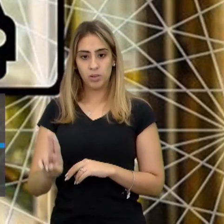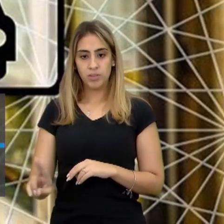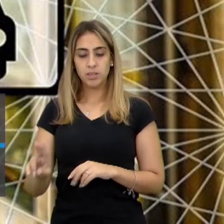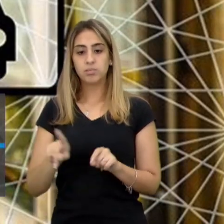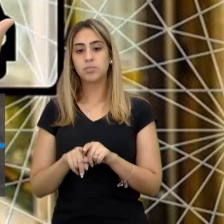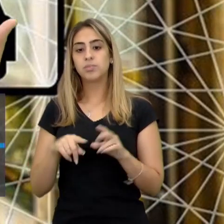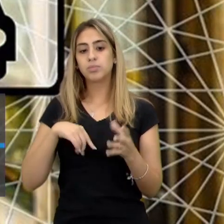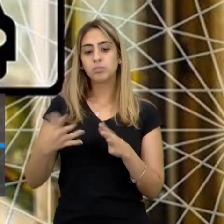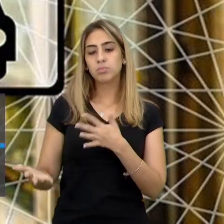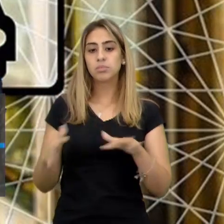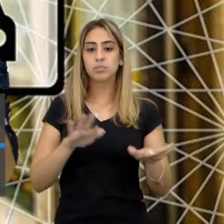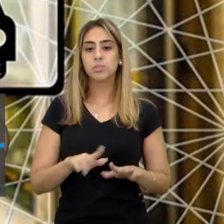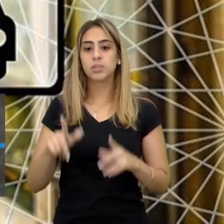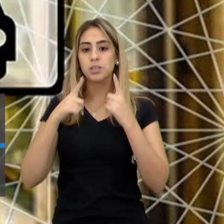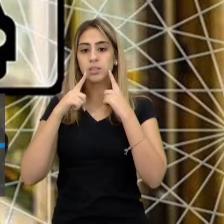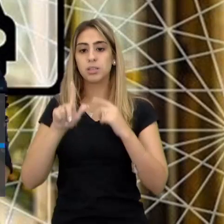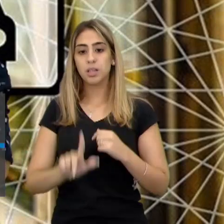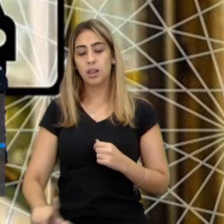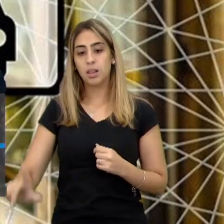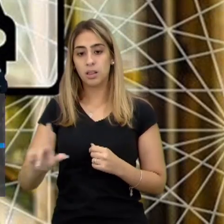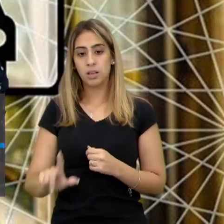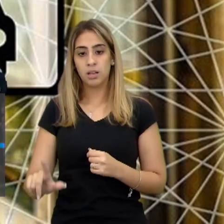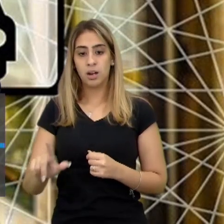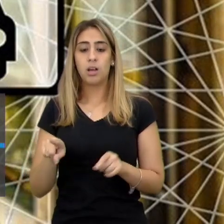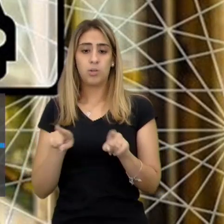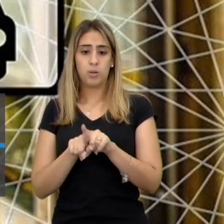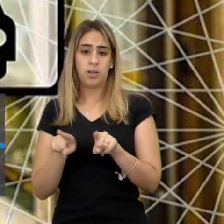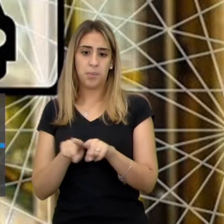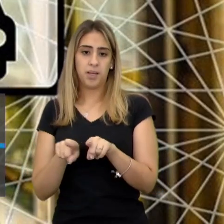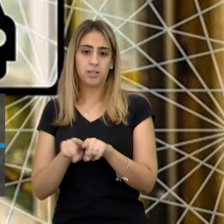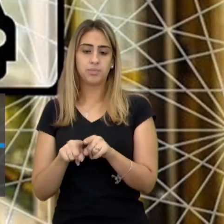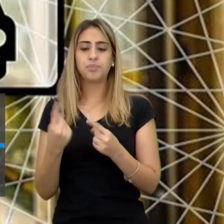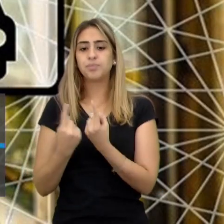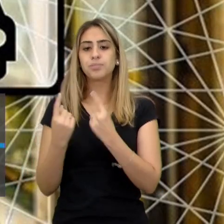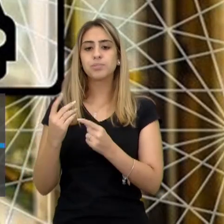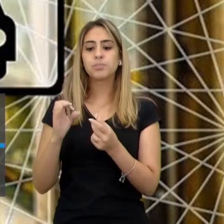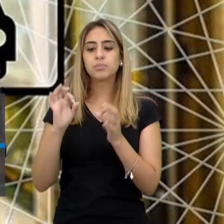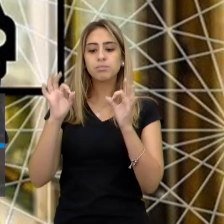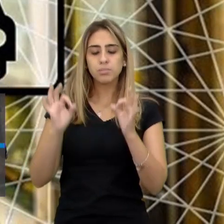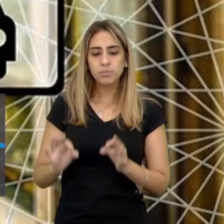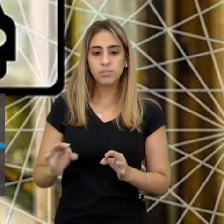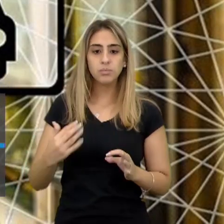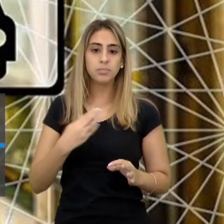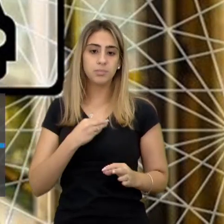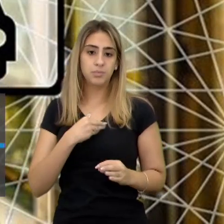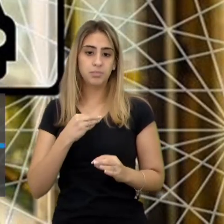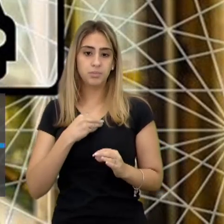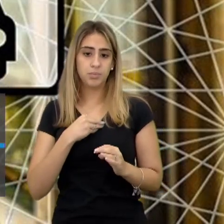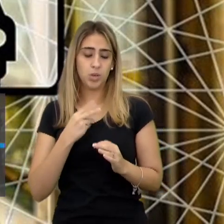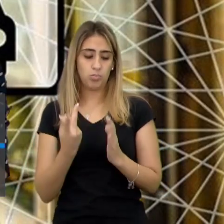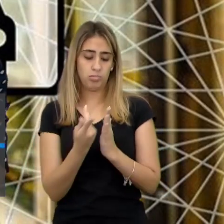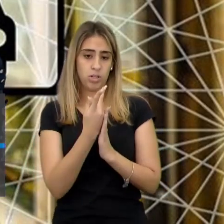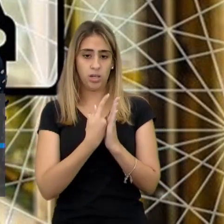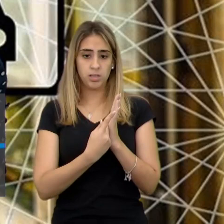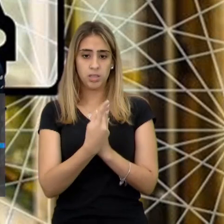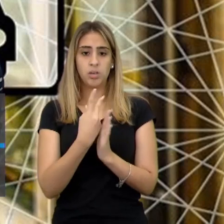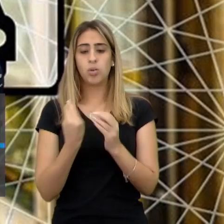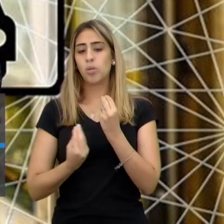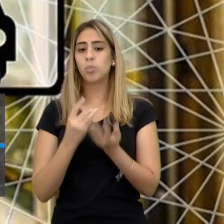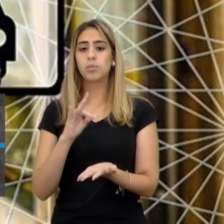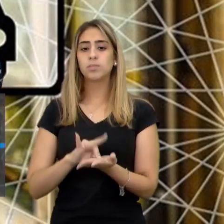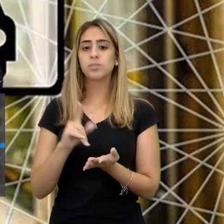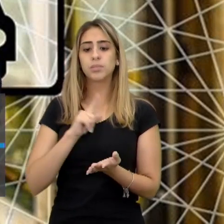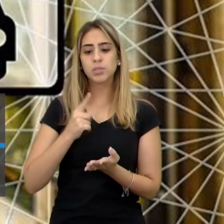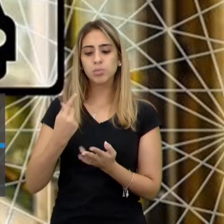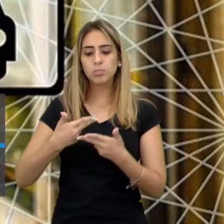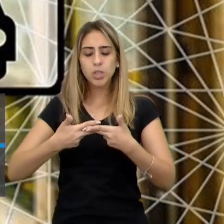dos movimentos literários, dos cânones, né? Então, se eu qualificar a minha obra, por exemplo, como surrealismo, eu tenho alguns